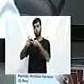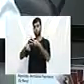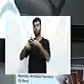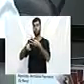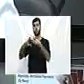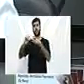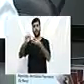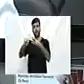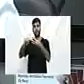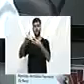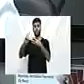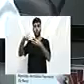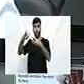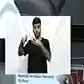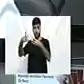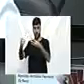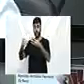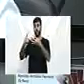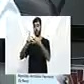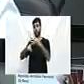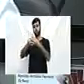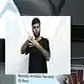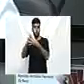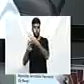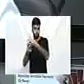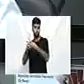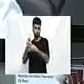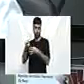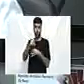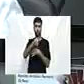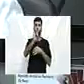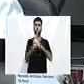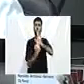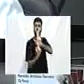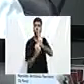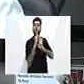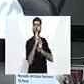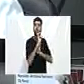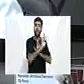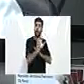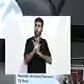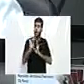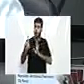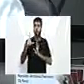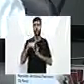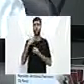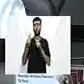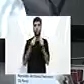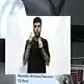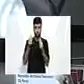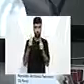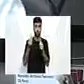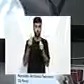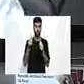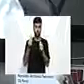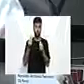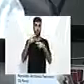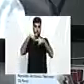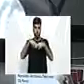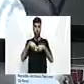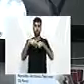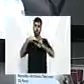do caminho Associação odontológico Jesus é o caminho só para vocês ficarem sabendo a gente tem todas as as